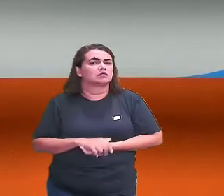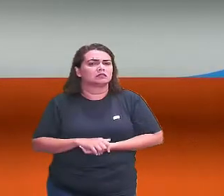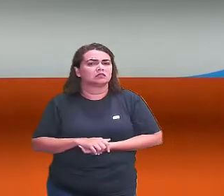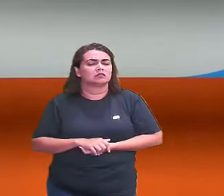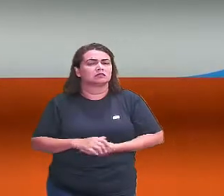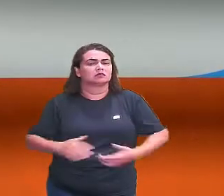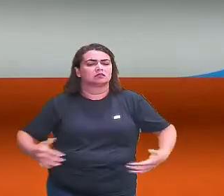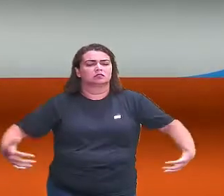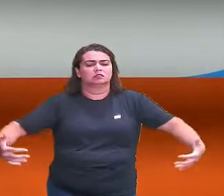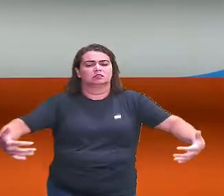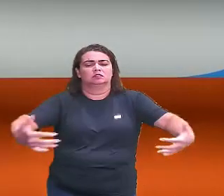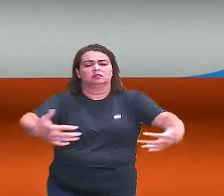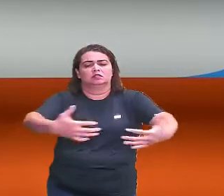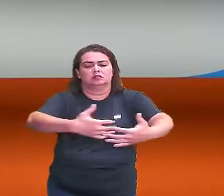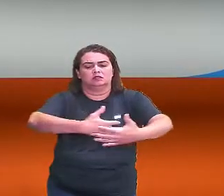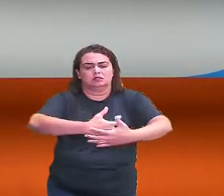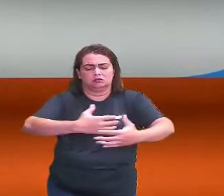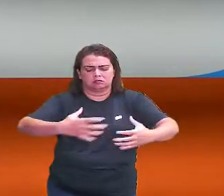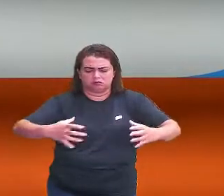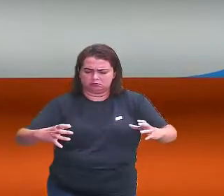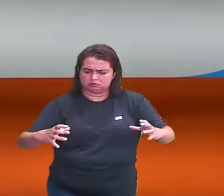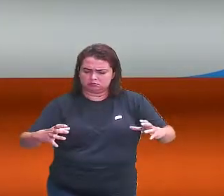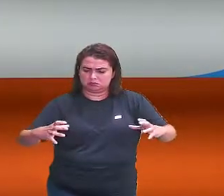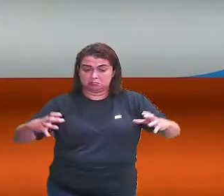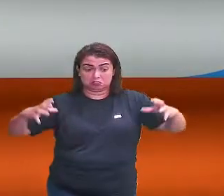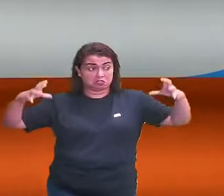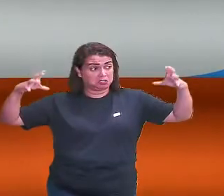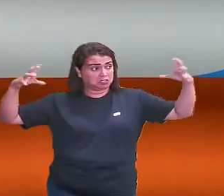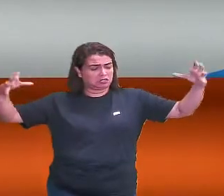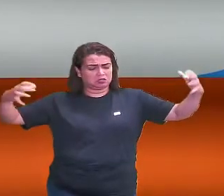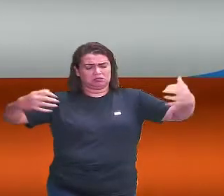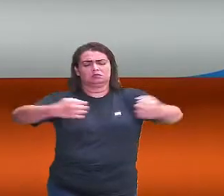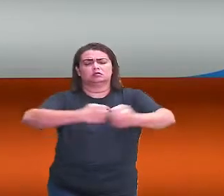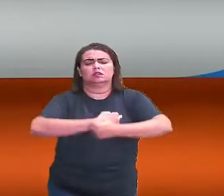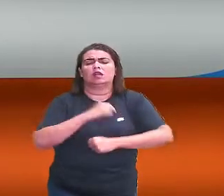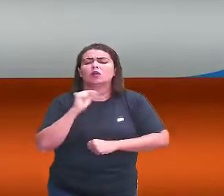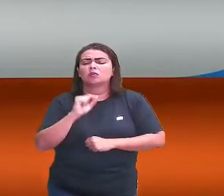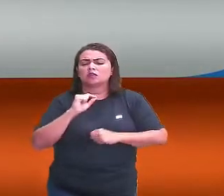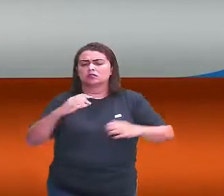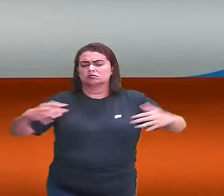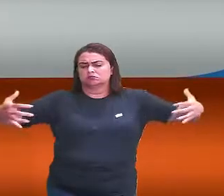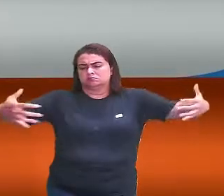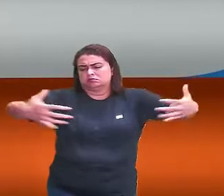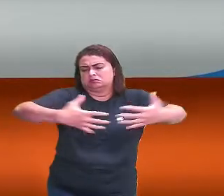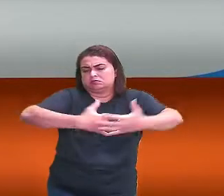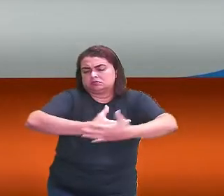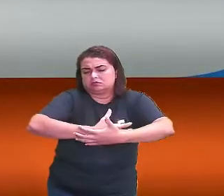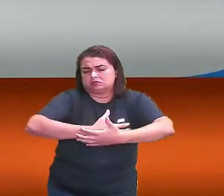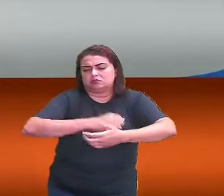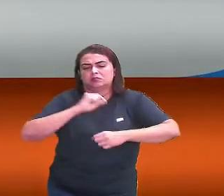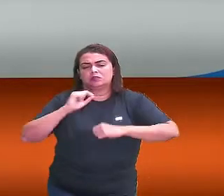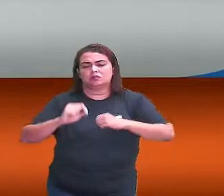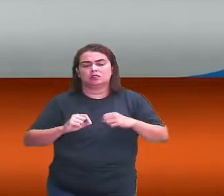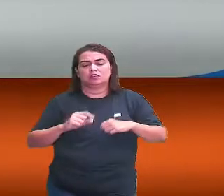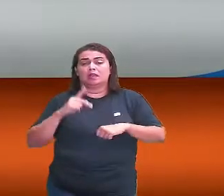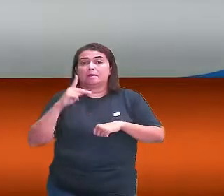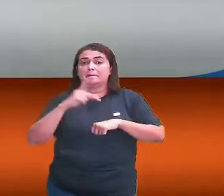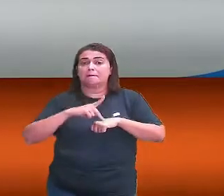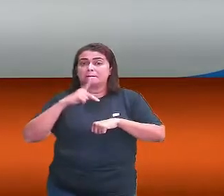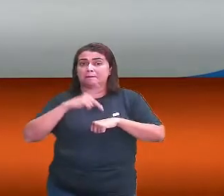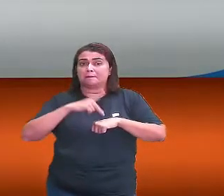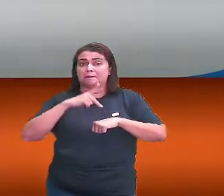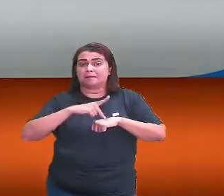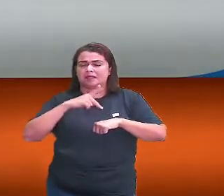está abraçando uma coisa bem grande. O que é que ele está abraçando? Ele está abraçando uma